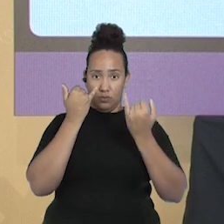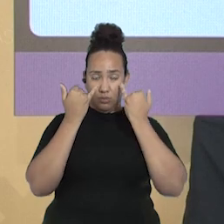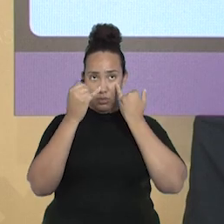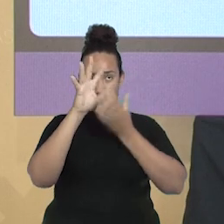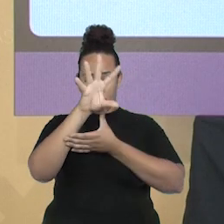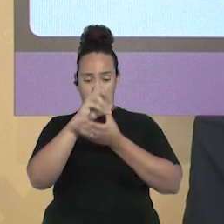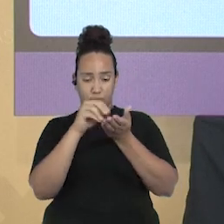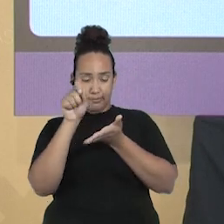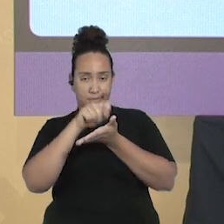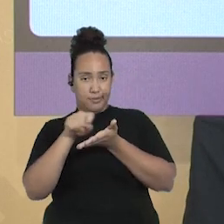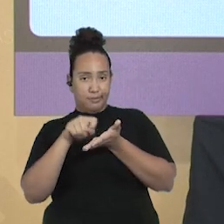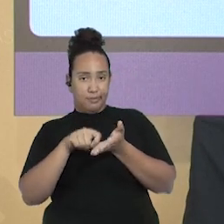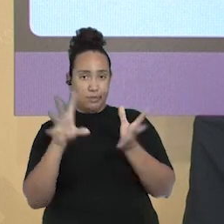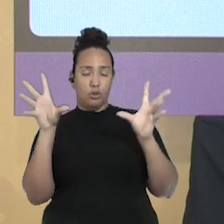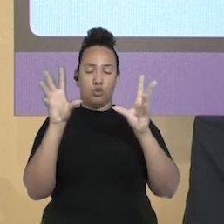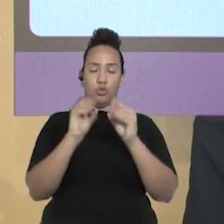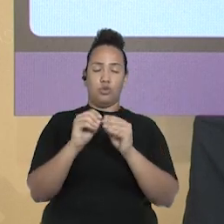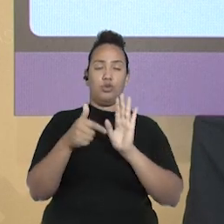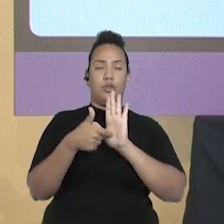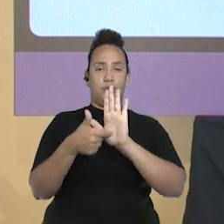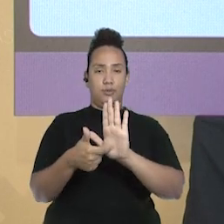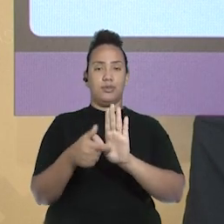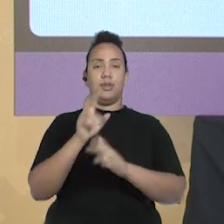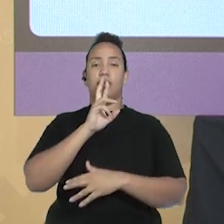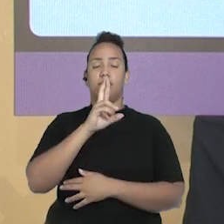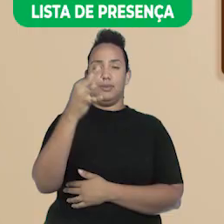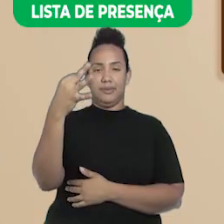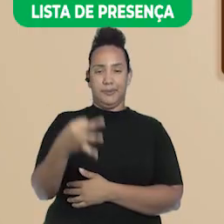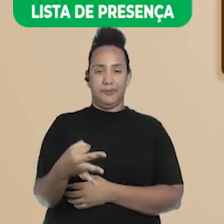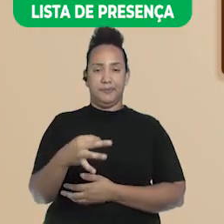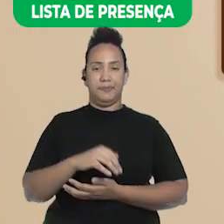as conclusões e já voltaremos para corrigir.